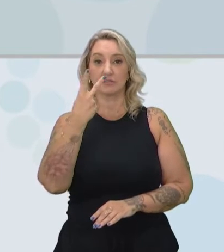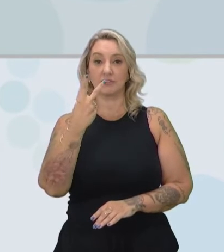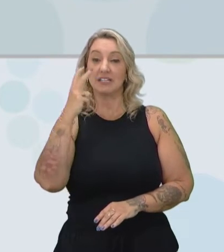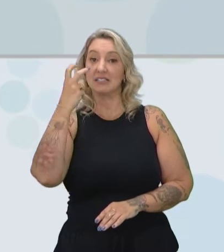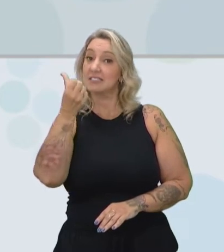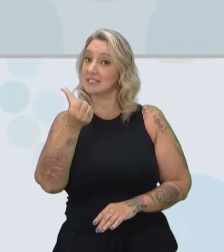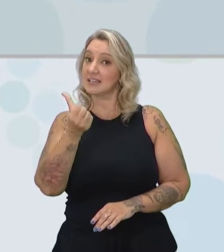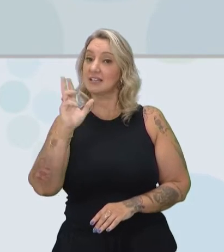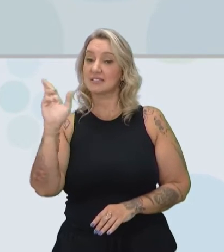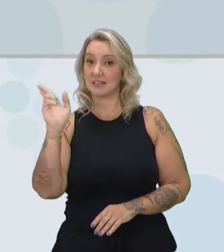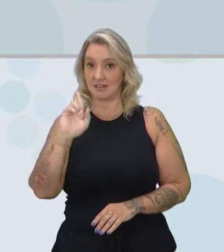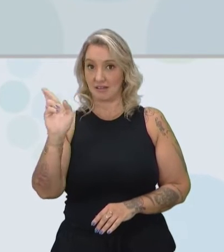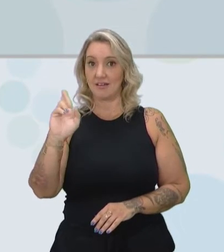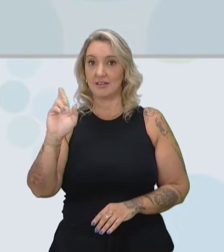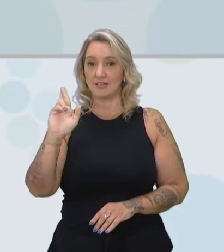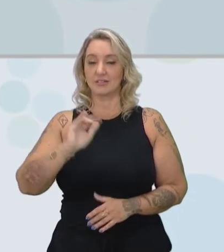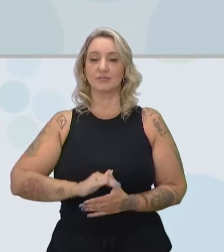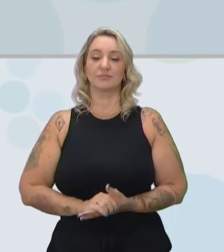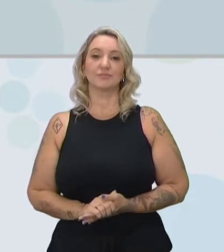1.326.